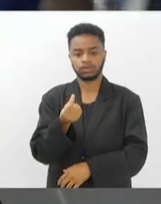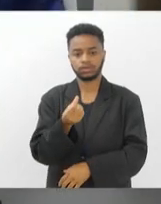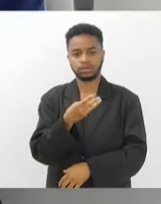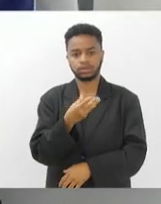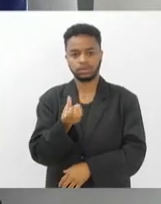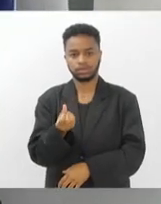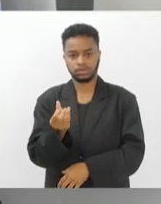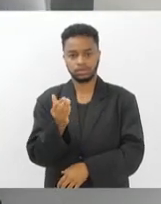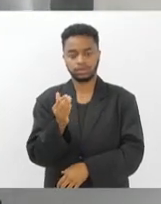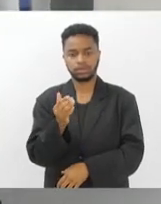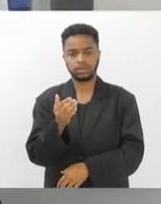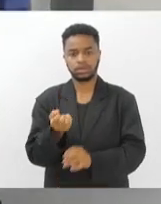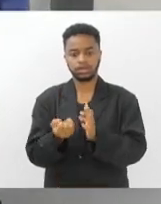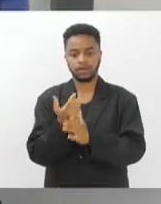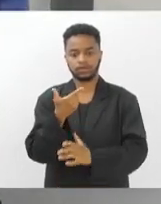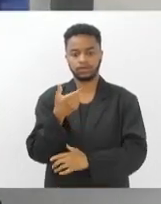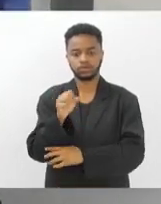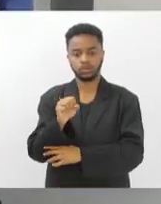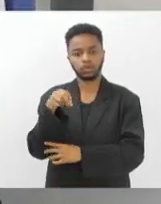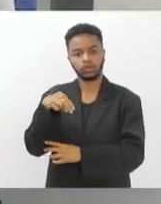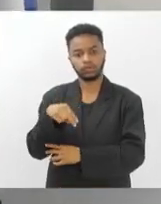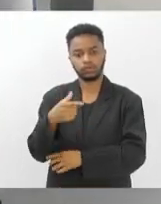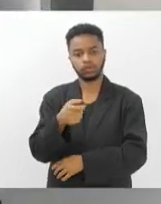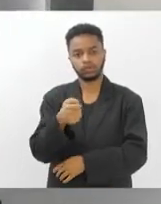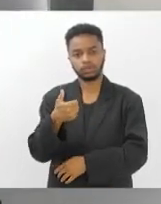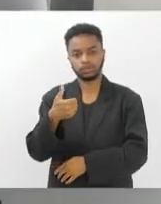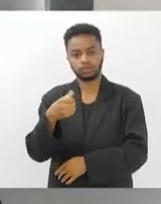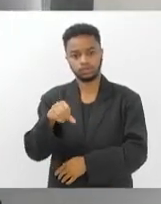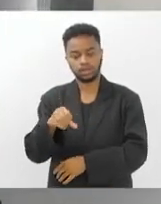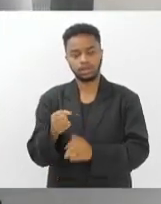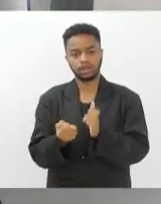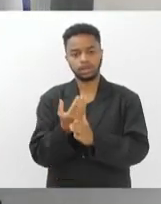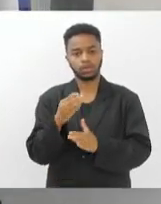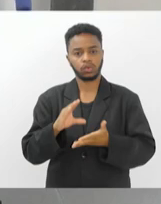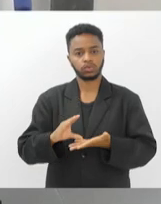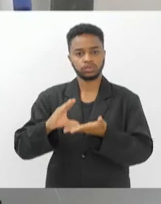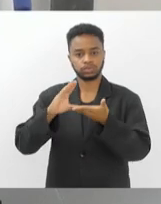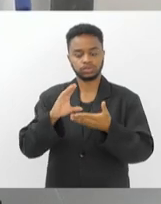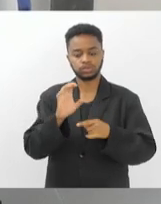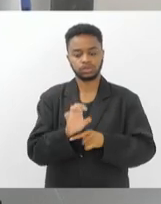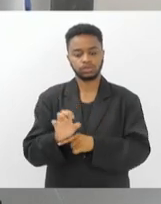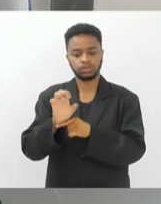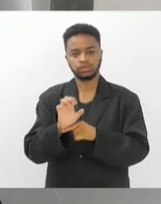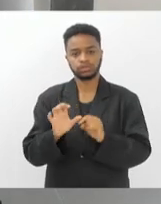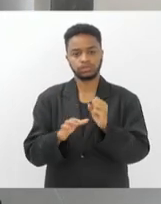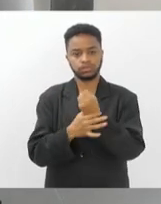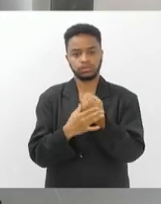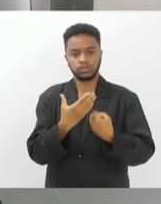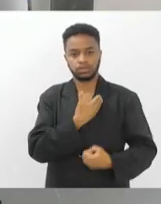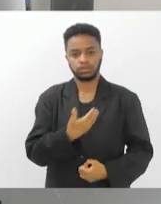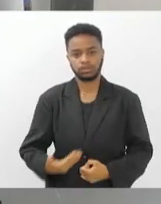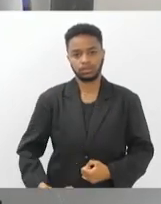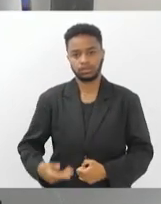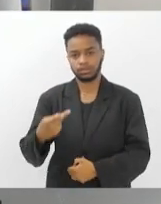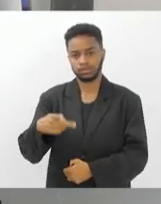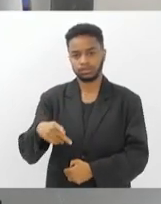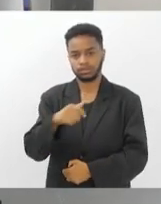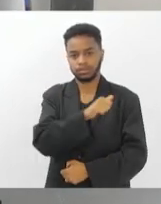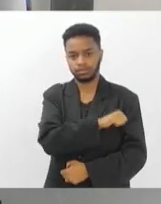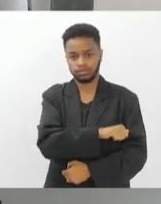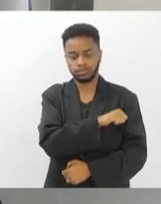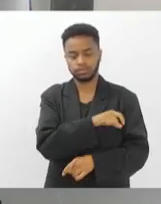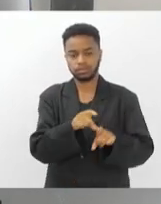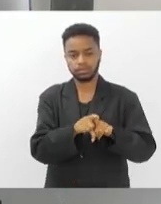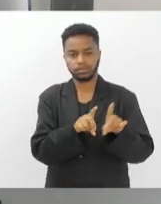de 28 de novembro de 2019, que institui o Conselho Estadual de Segurança Pública e Defesa Social do Estado do Rio de Janeiro, com Consperge, e dá